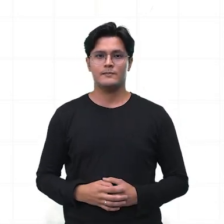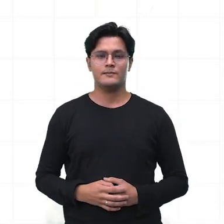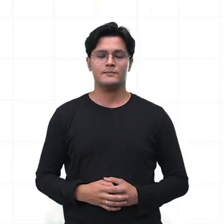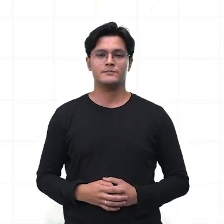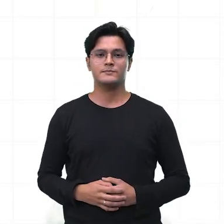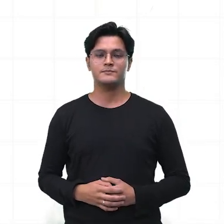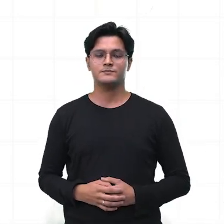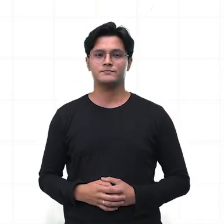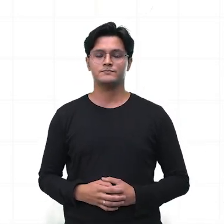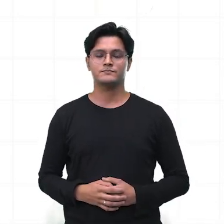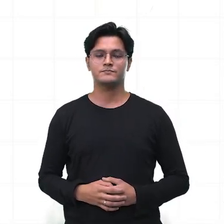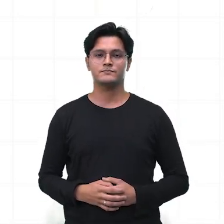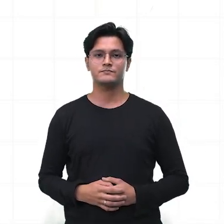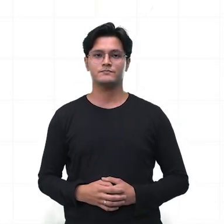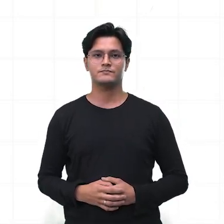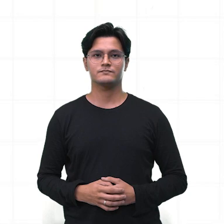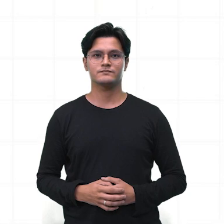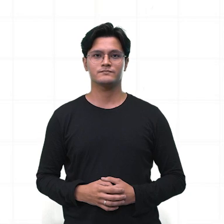Se nós